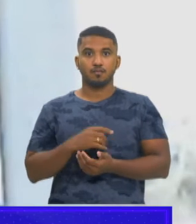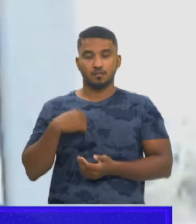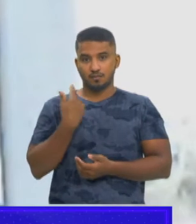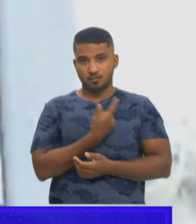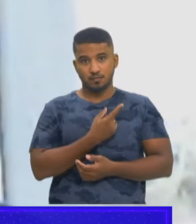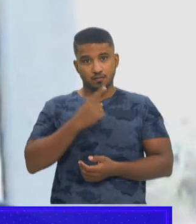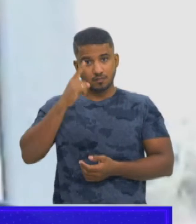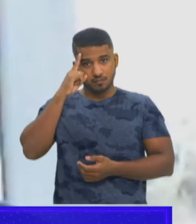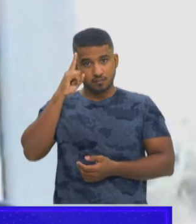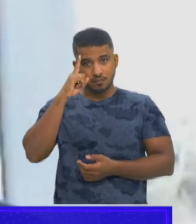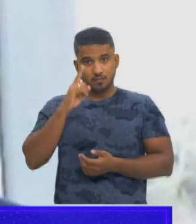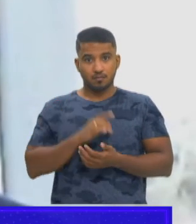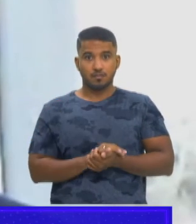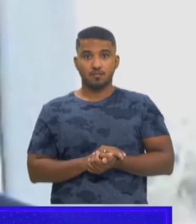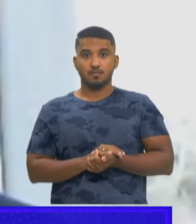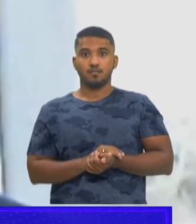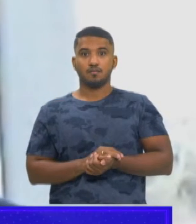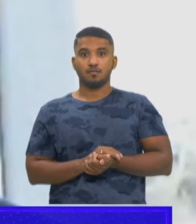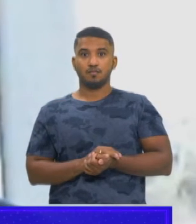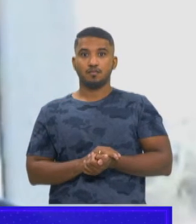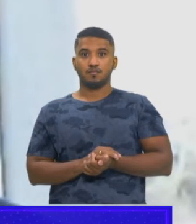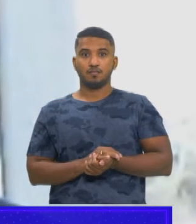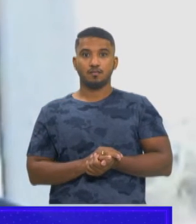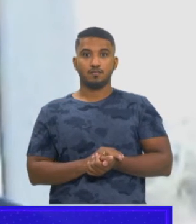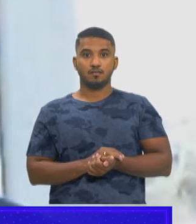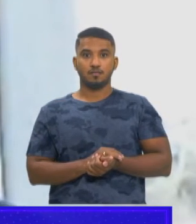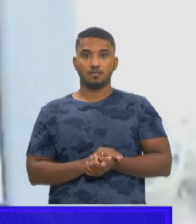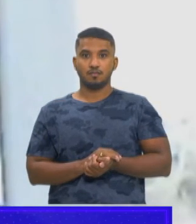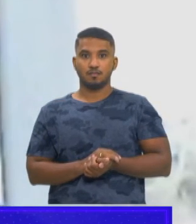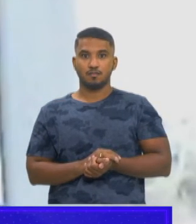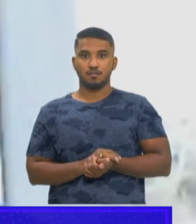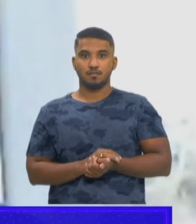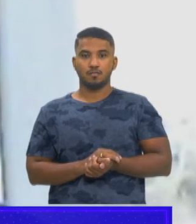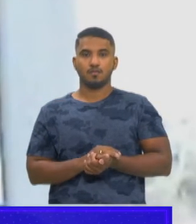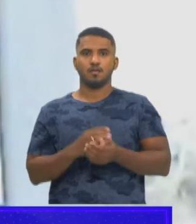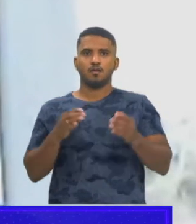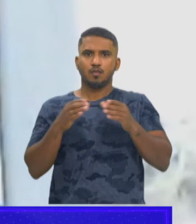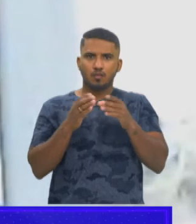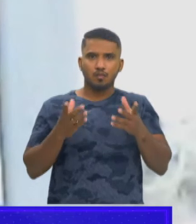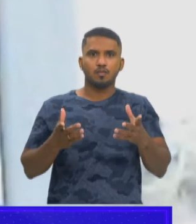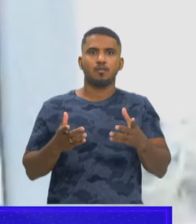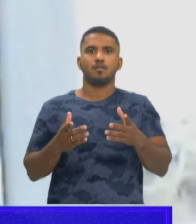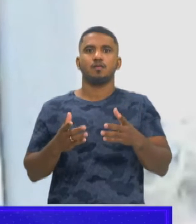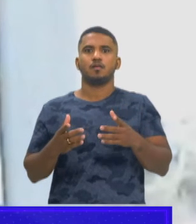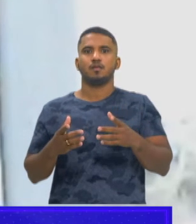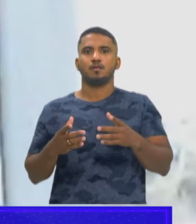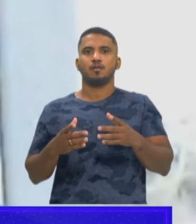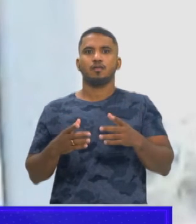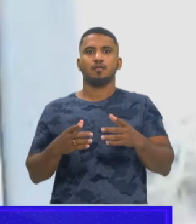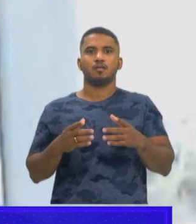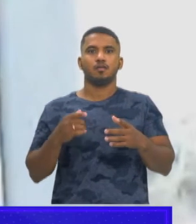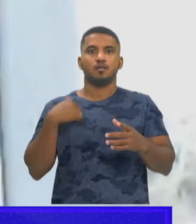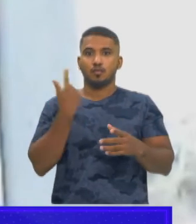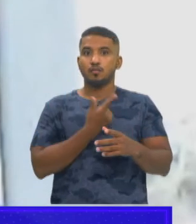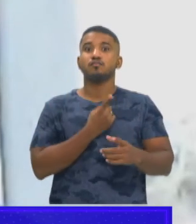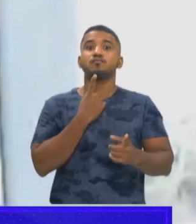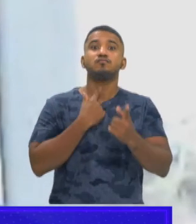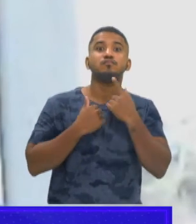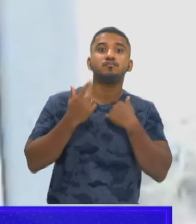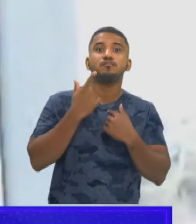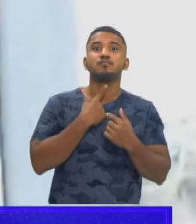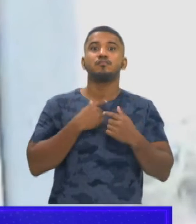parte da representatividade de classe, das entidades. Os nossos anseios, eles têm